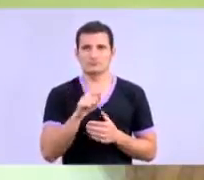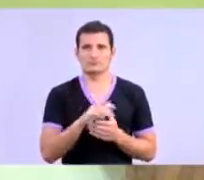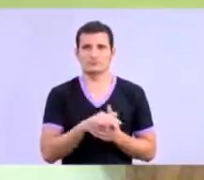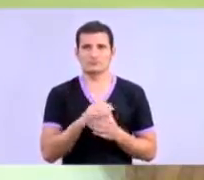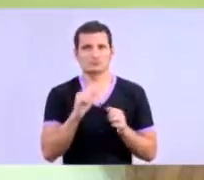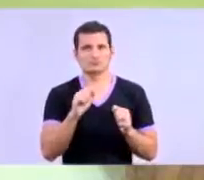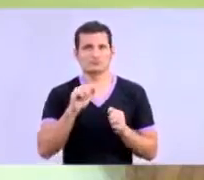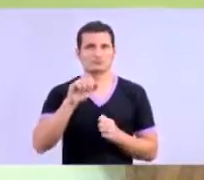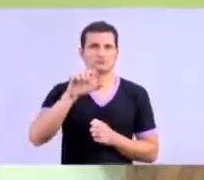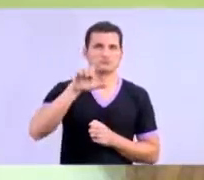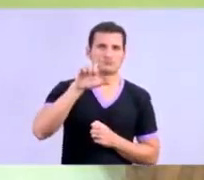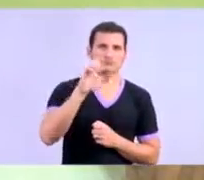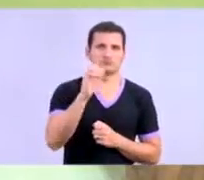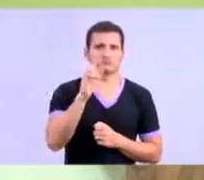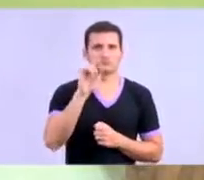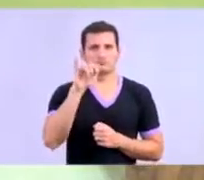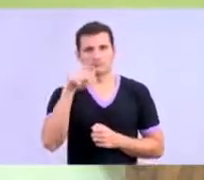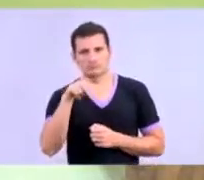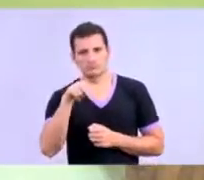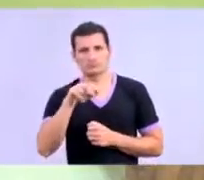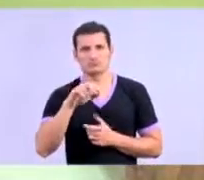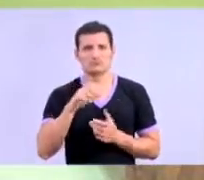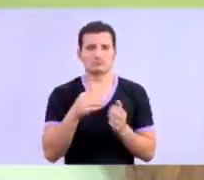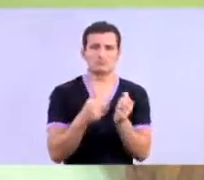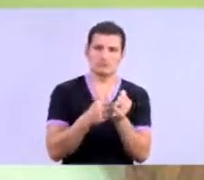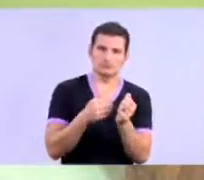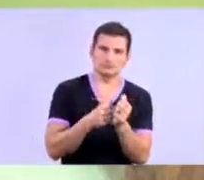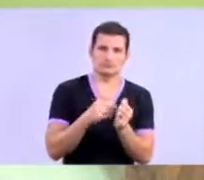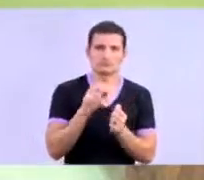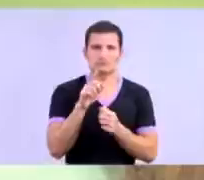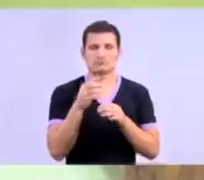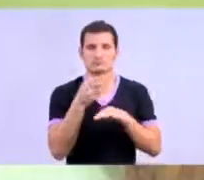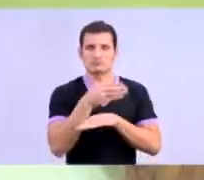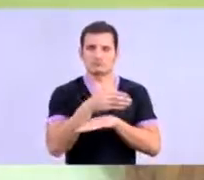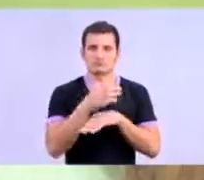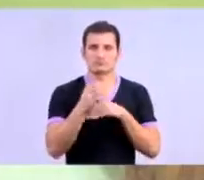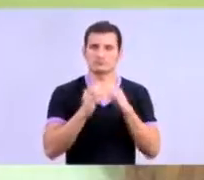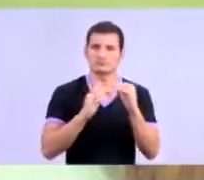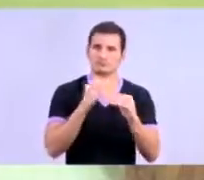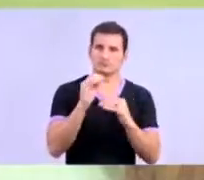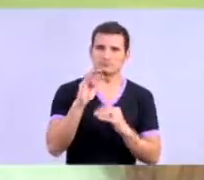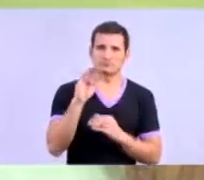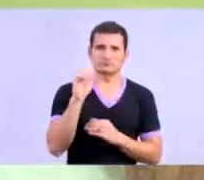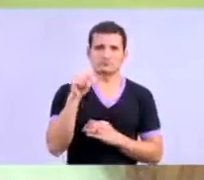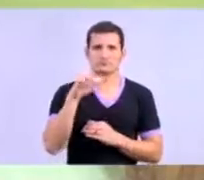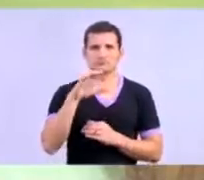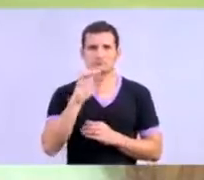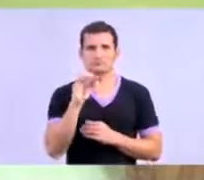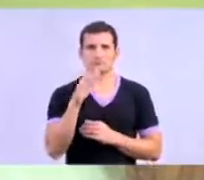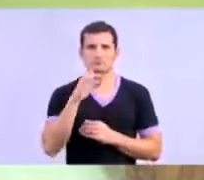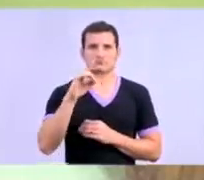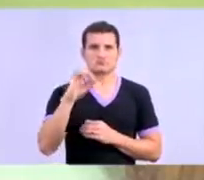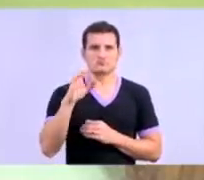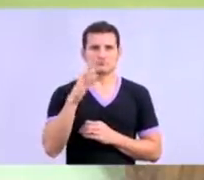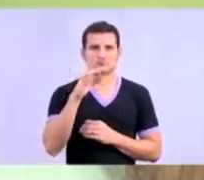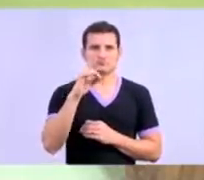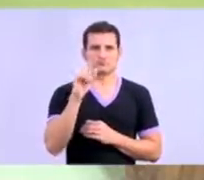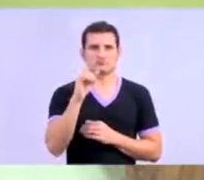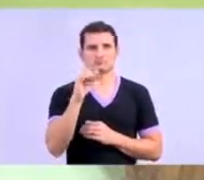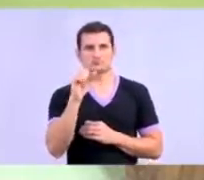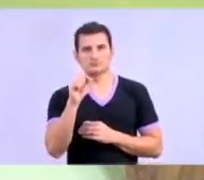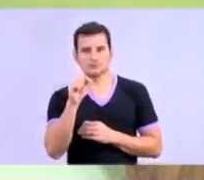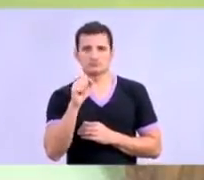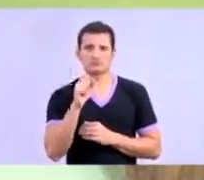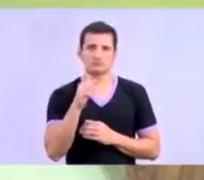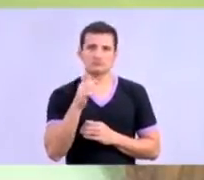ser um login, né? Pode ser, no caso, você está acessando o banco de dados, enfim. Quando há um problema